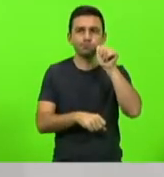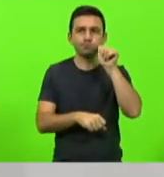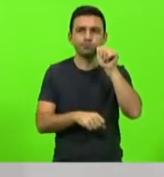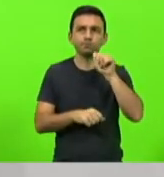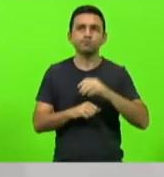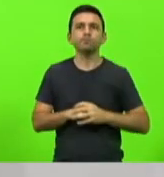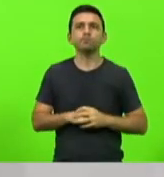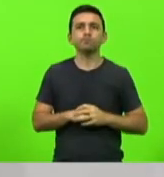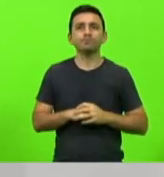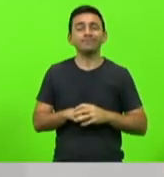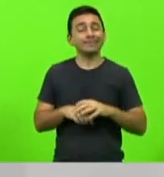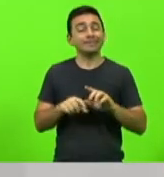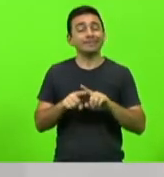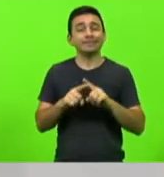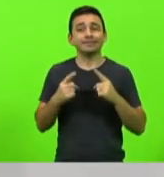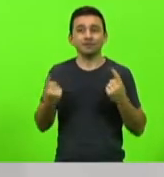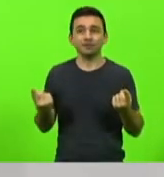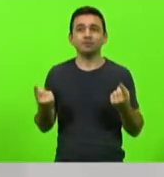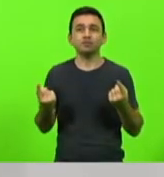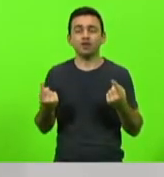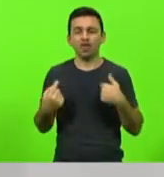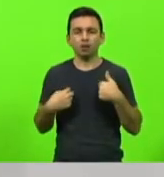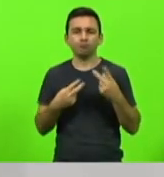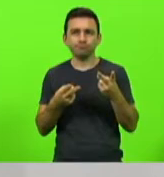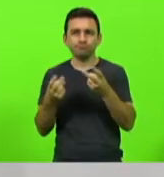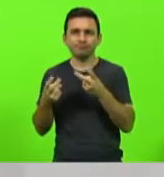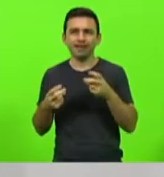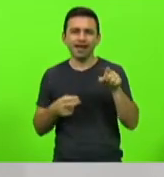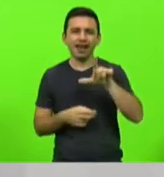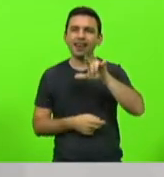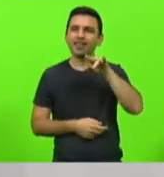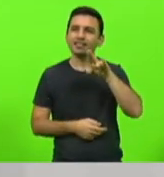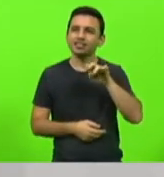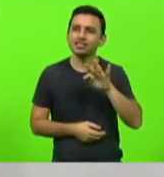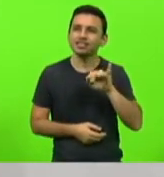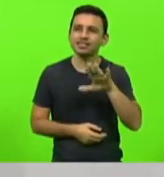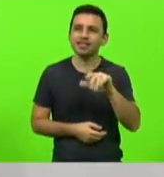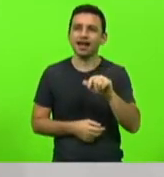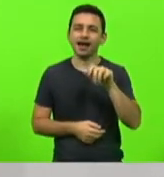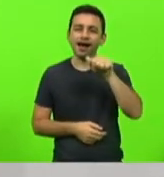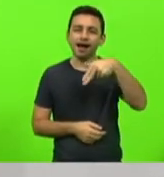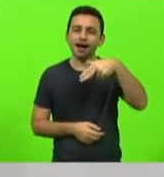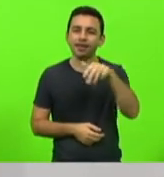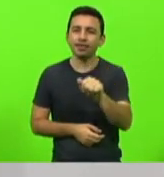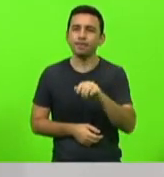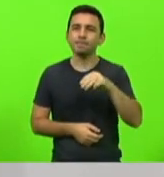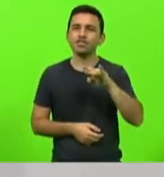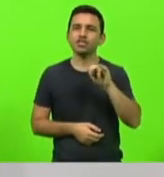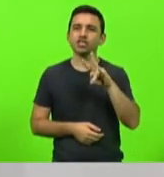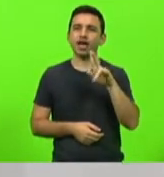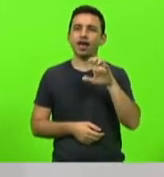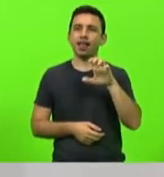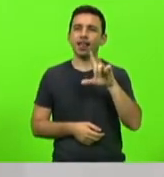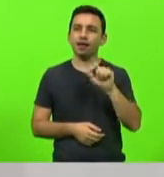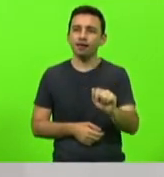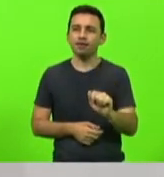Então, vejo hoje, está a Letícia aí, a Ana, a Michela, toda a